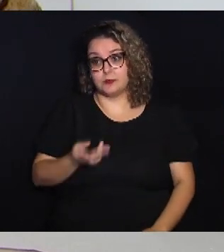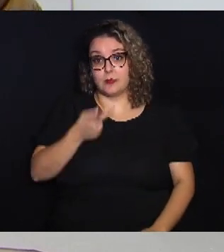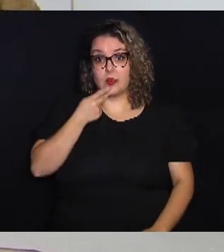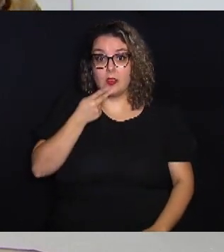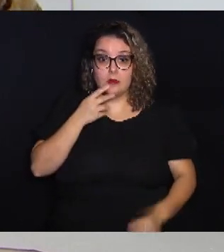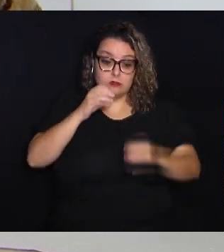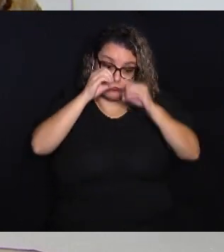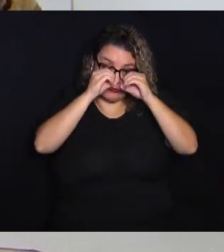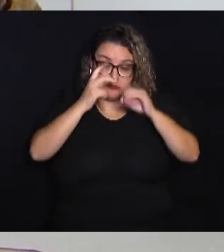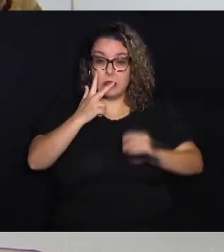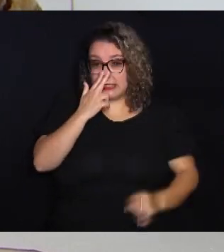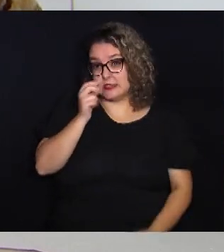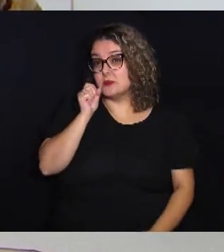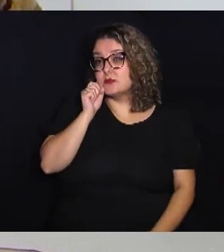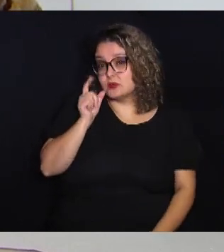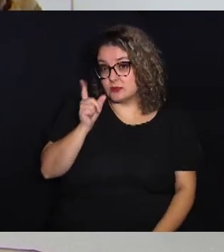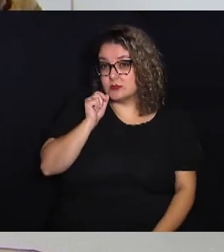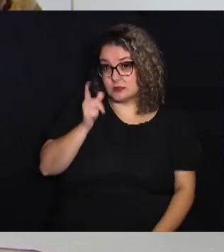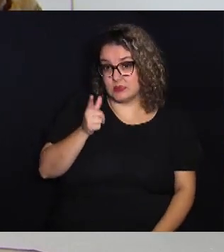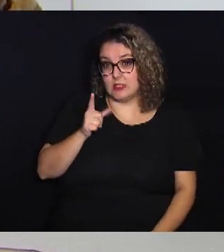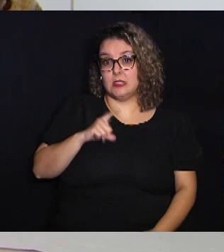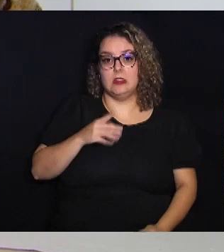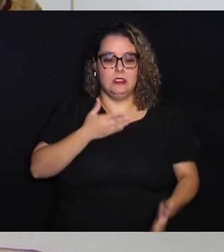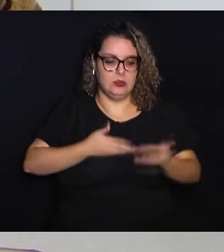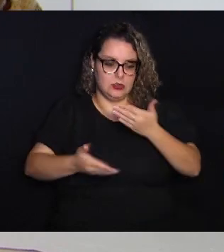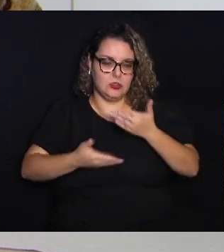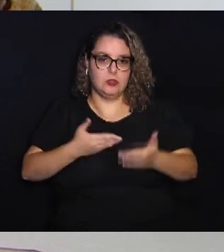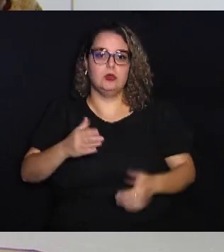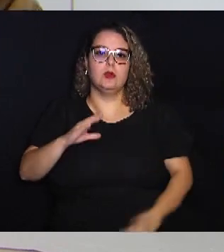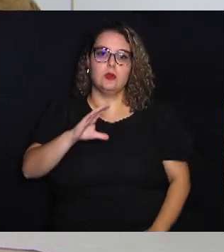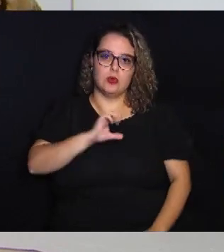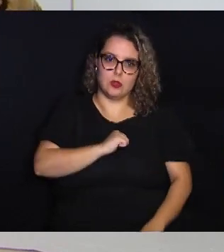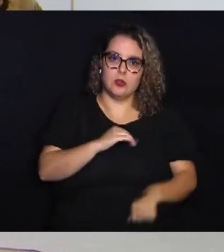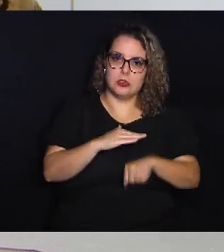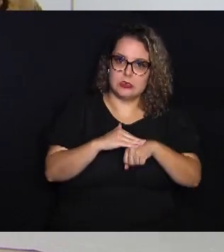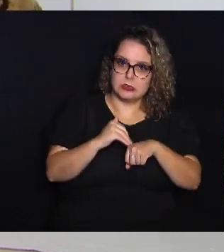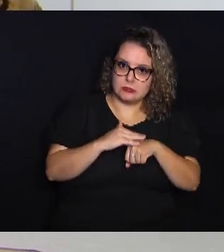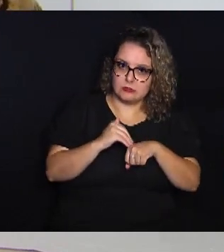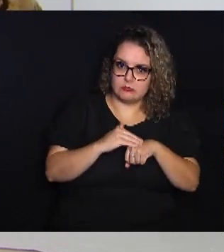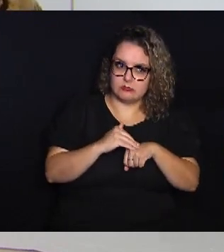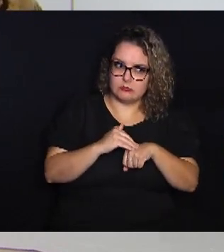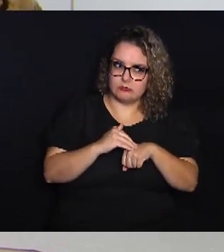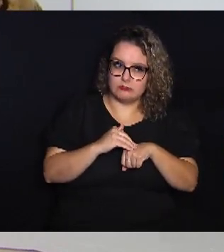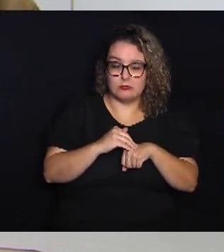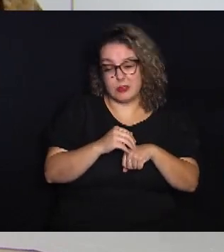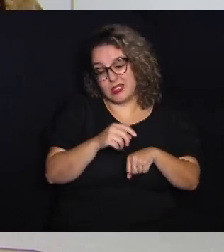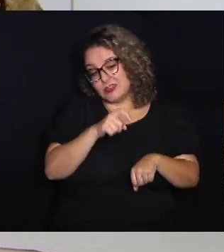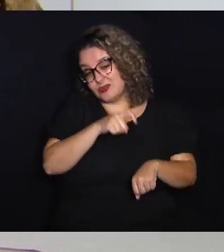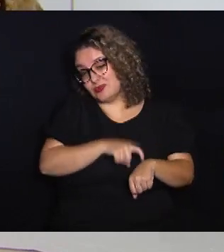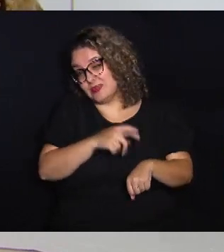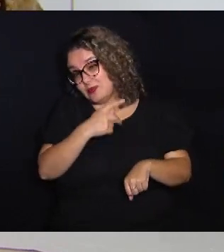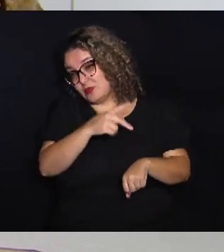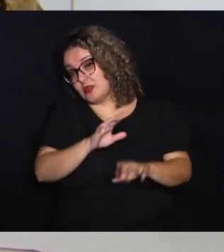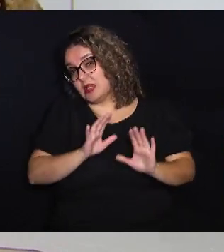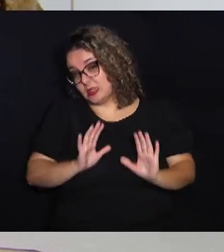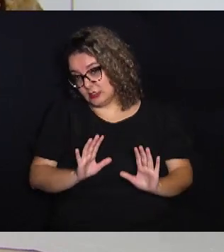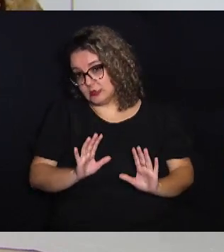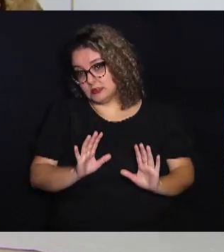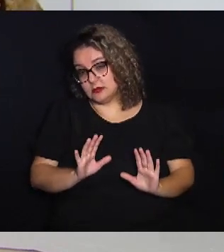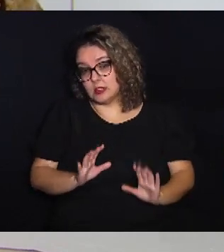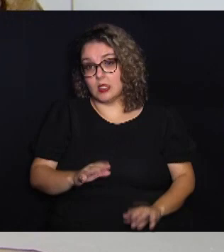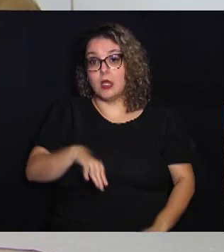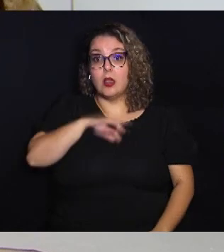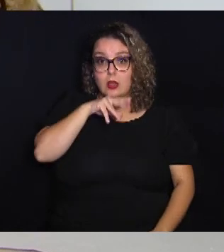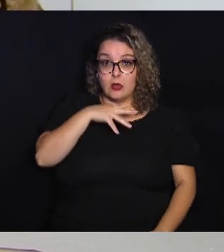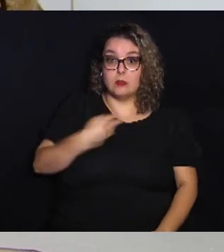Então eu falo que coruja é tipo um gato. Então tem interação, elas gostam de carinho, mas no tempo delas, né?